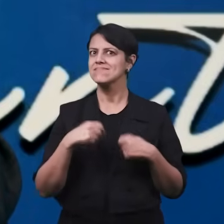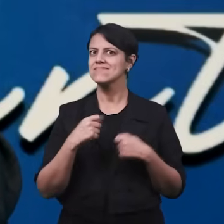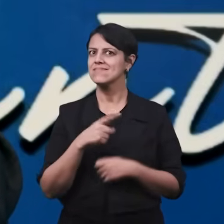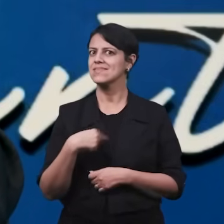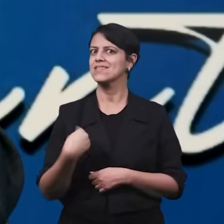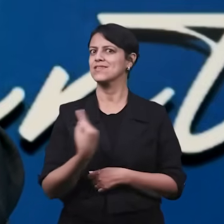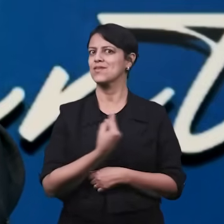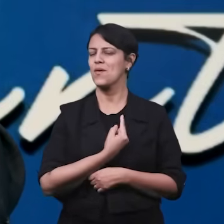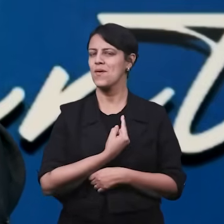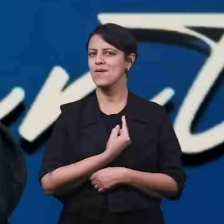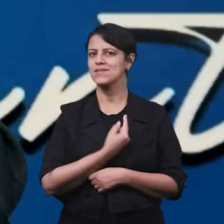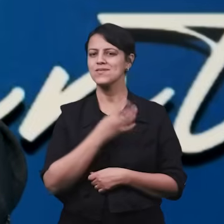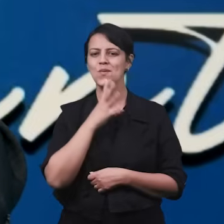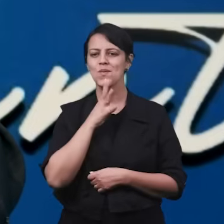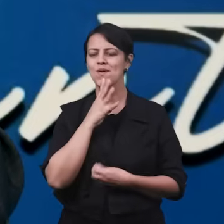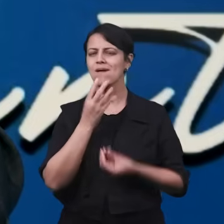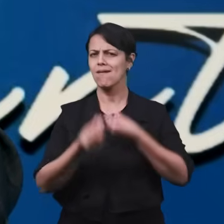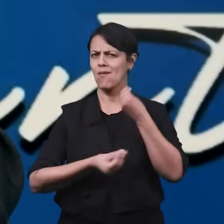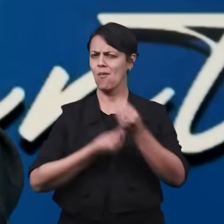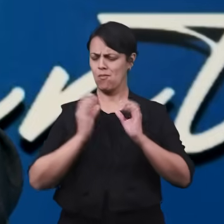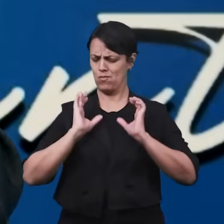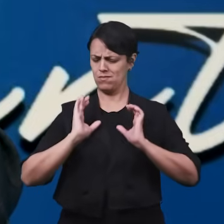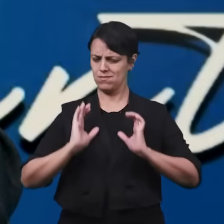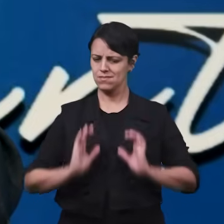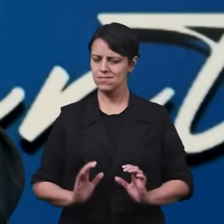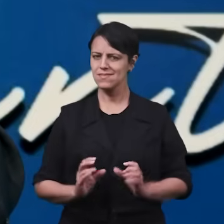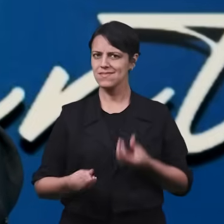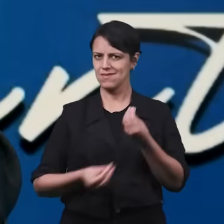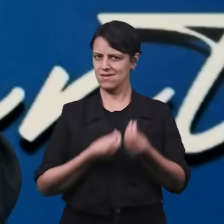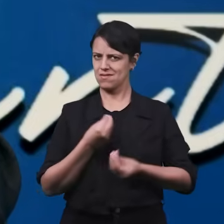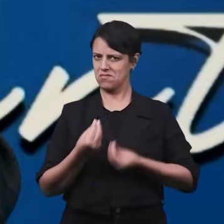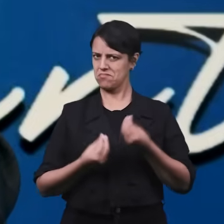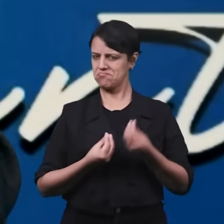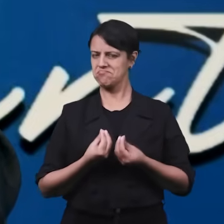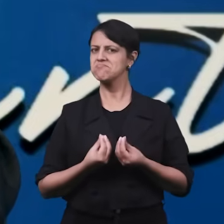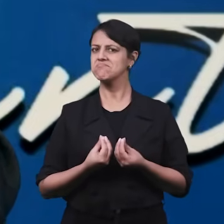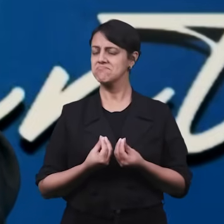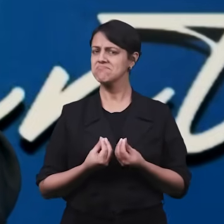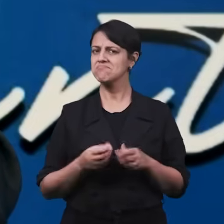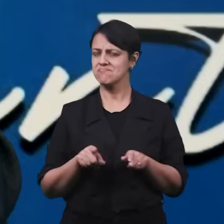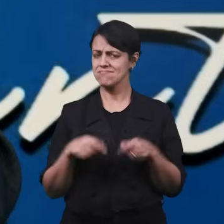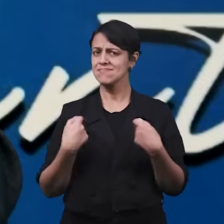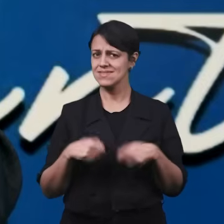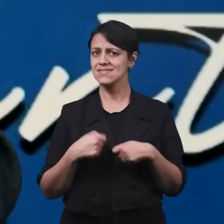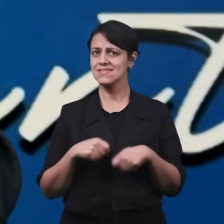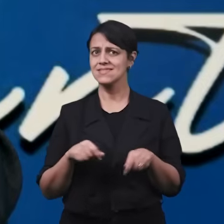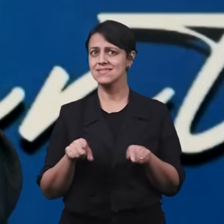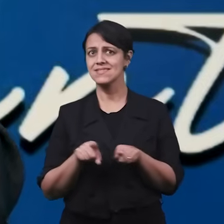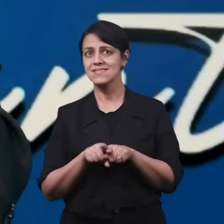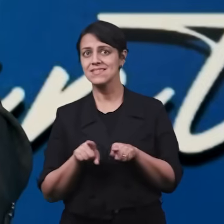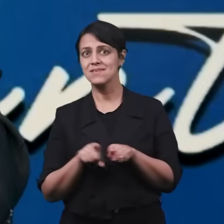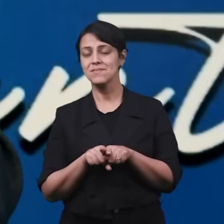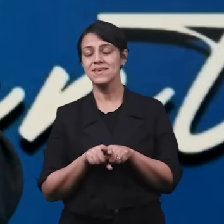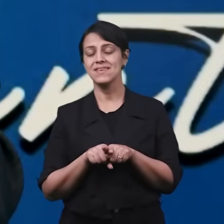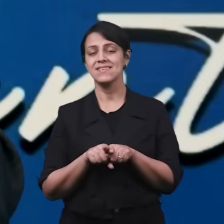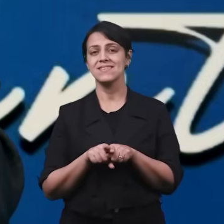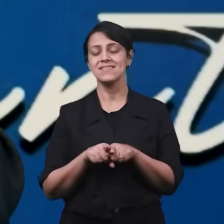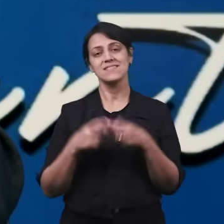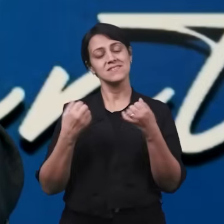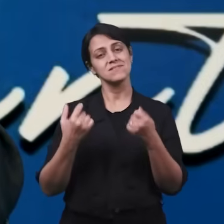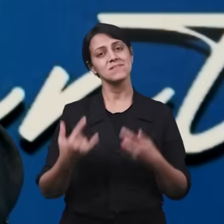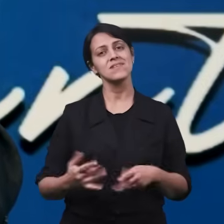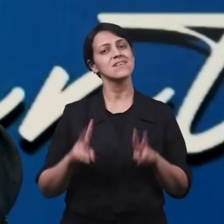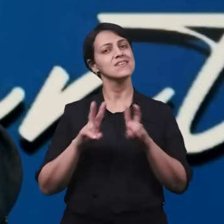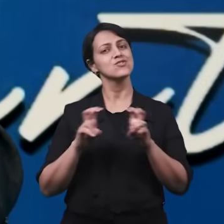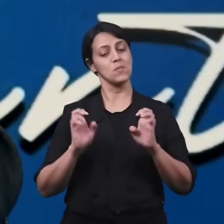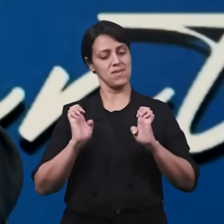nós em termos de comportamento, em termos de postura e até mesmo tratando-se de ética na